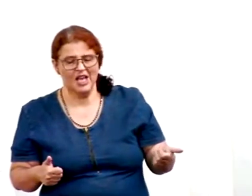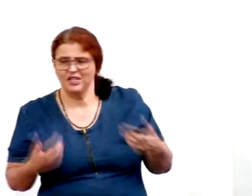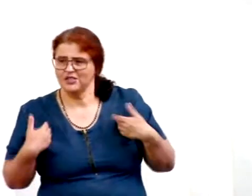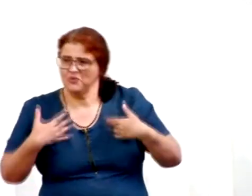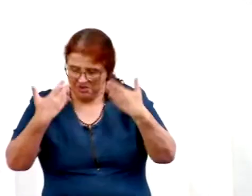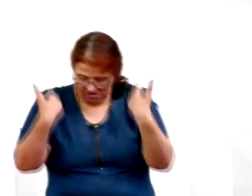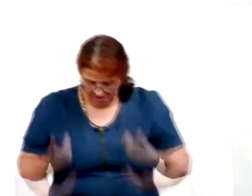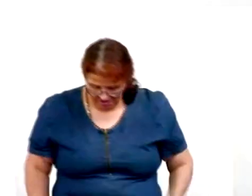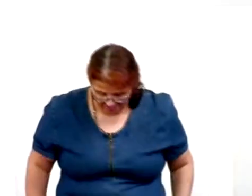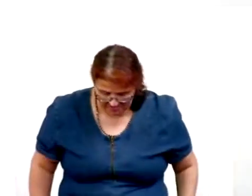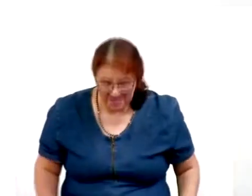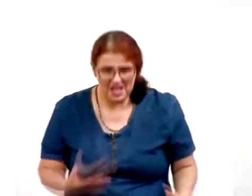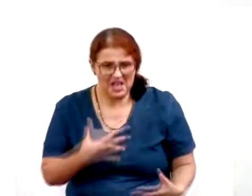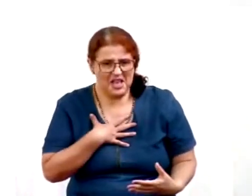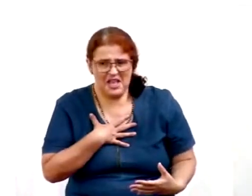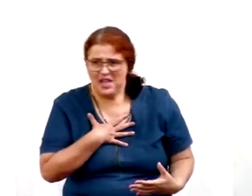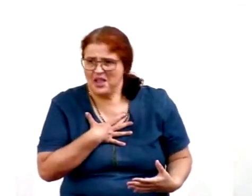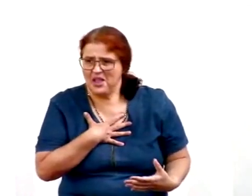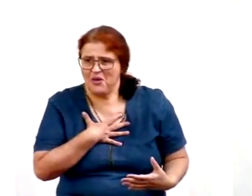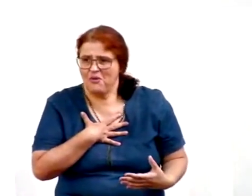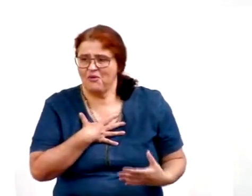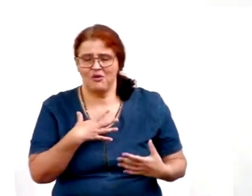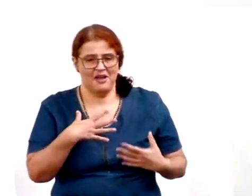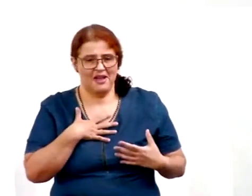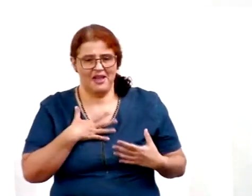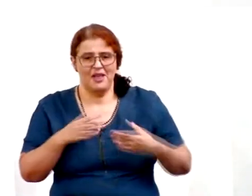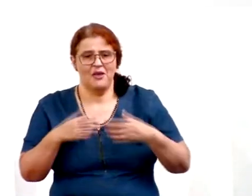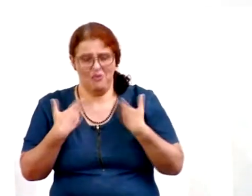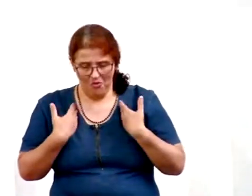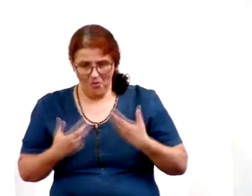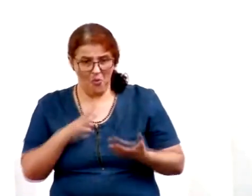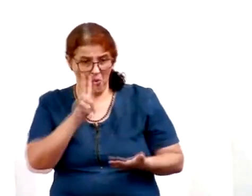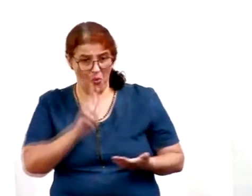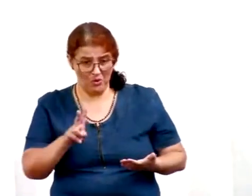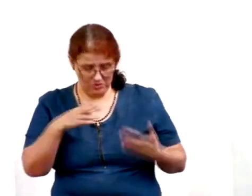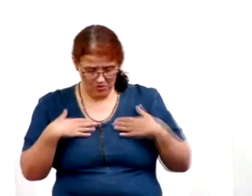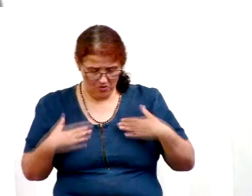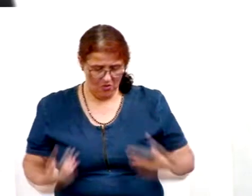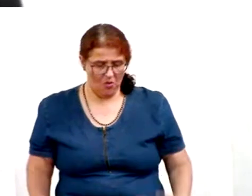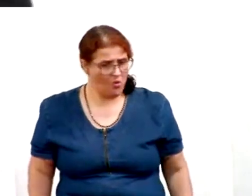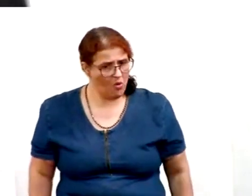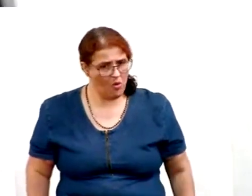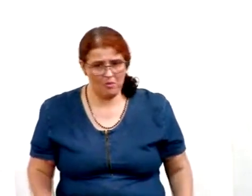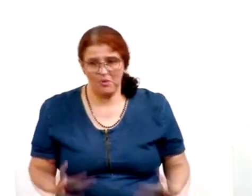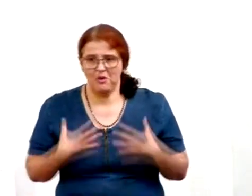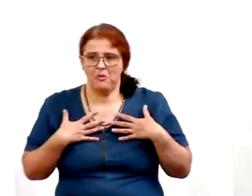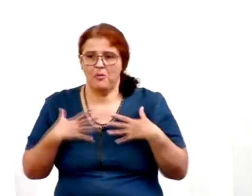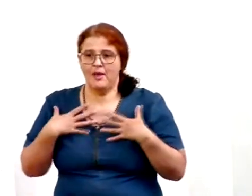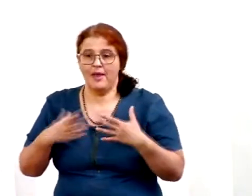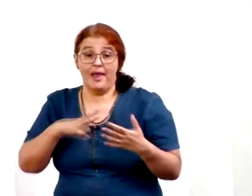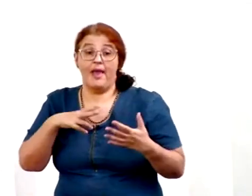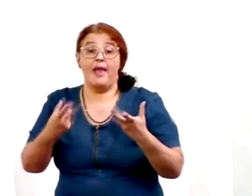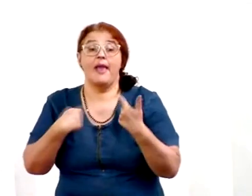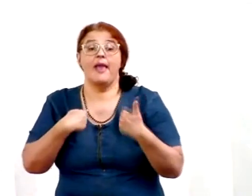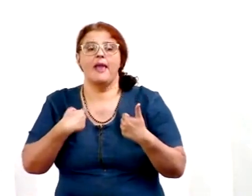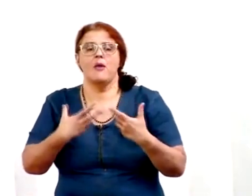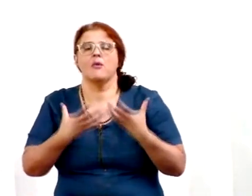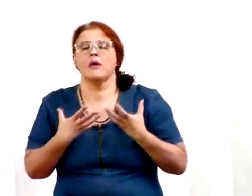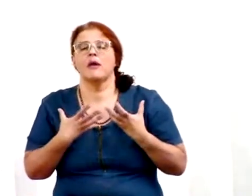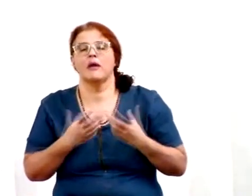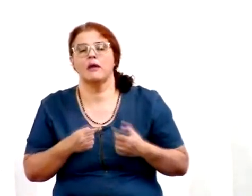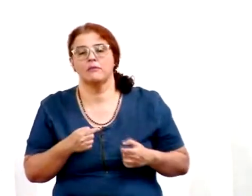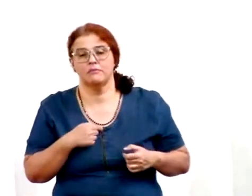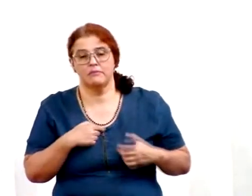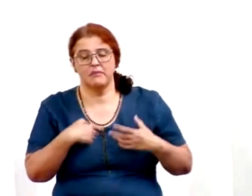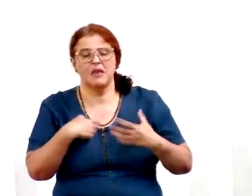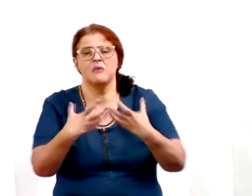me submeterei aos planos de Deus, mas eu vou usar aquilo que é uma